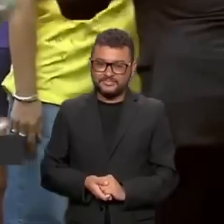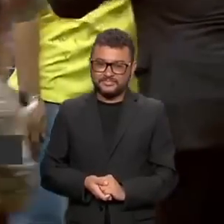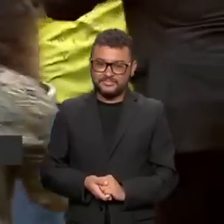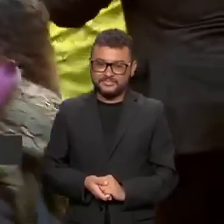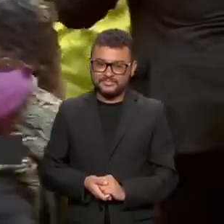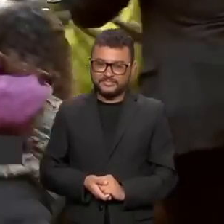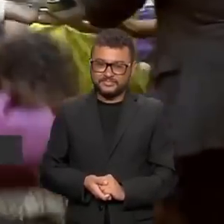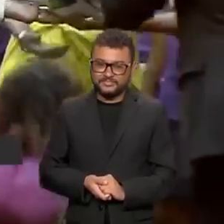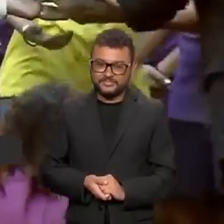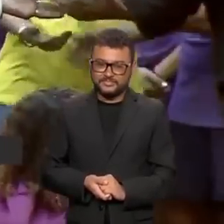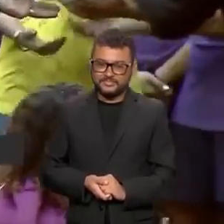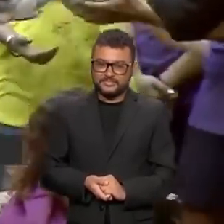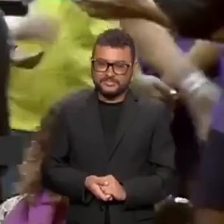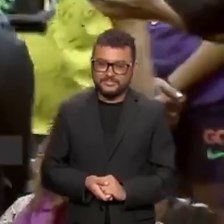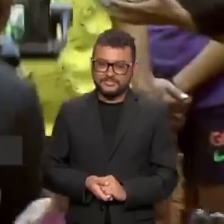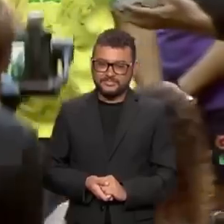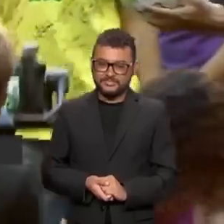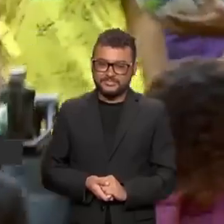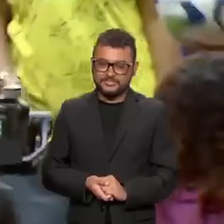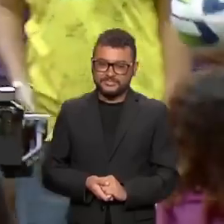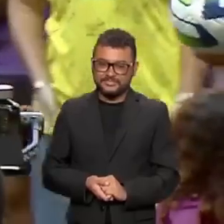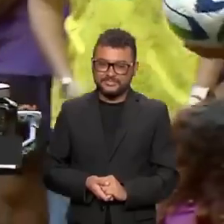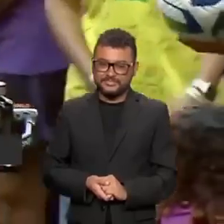A frente, menino! A frente, vocês! A